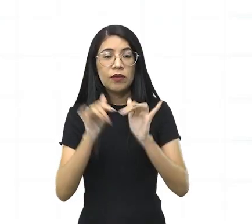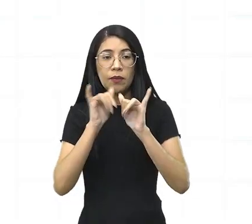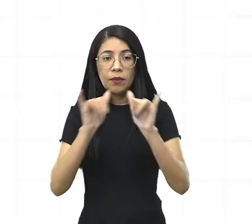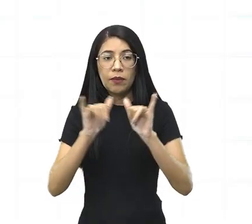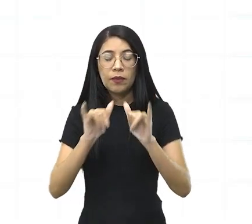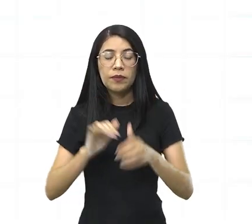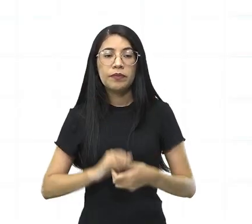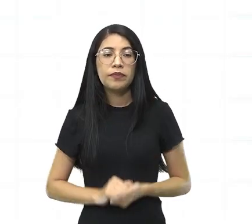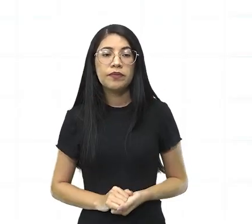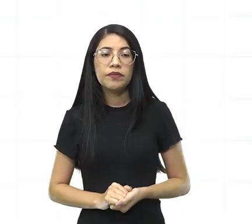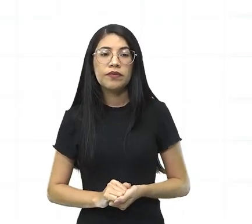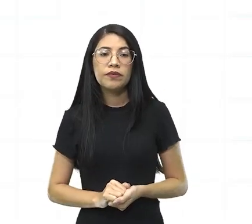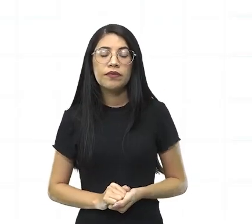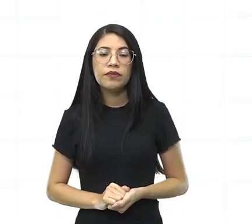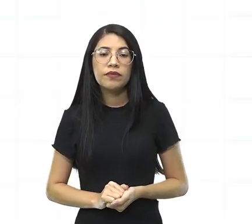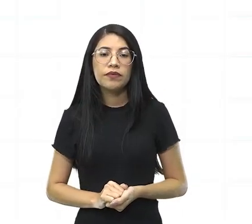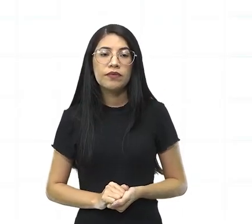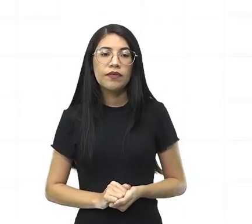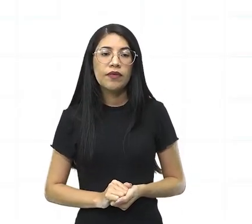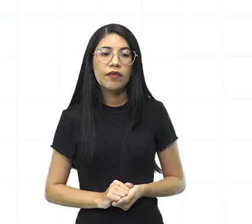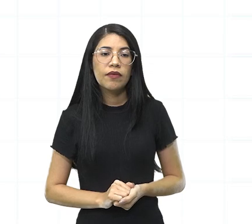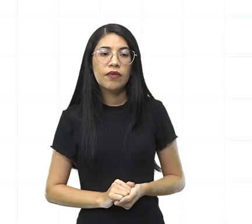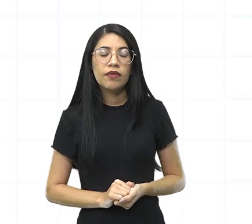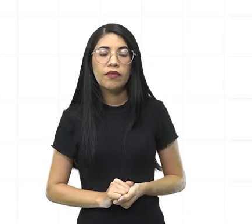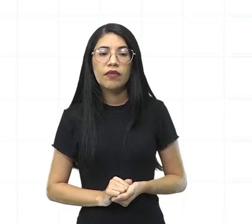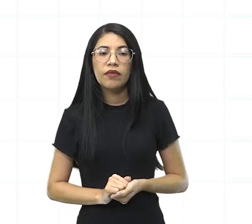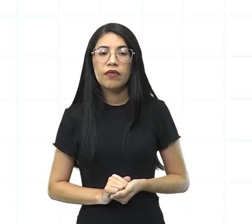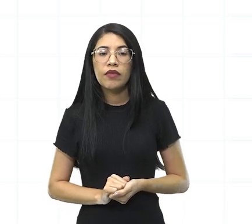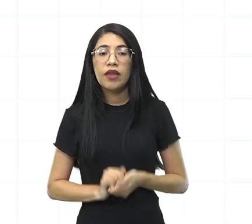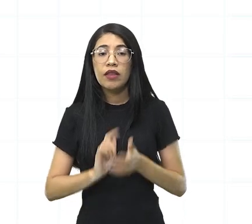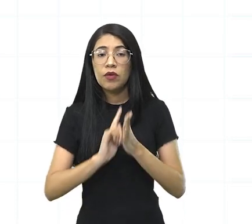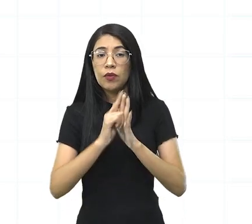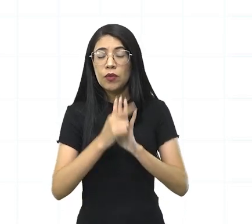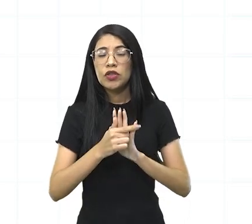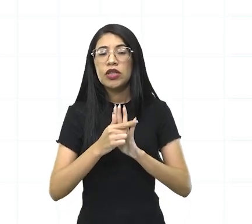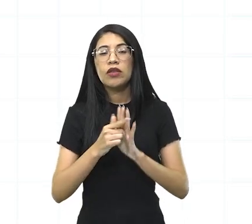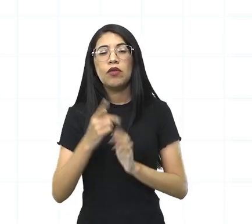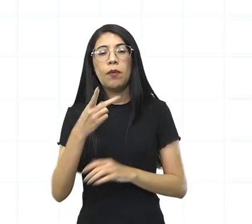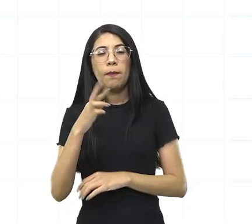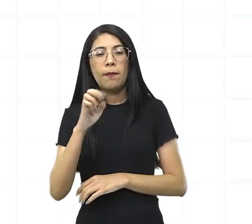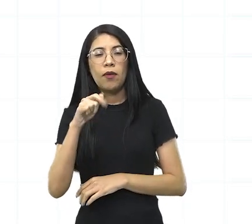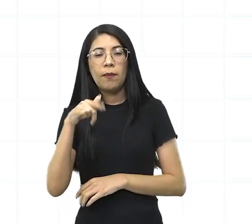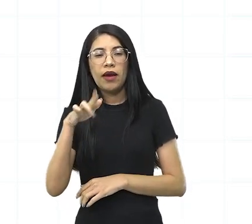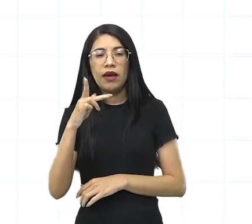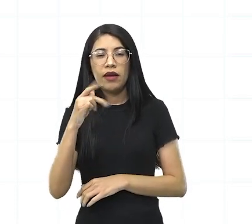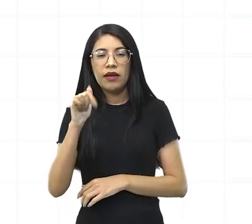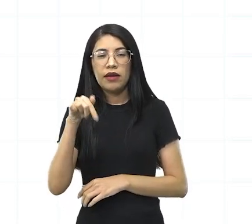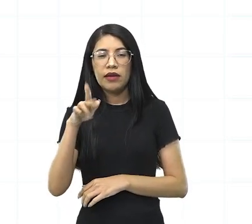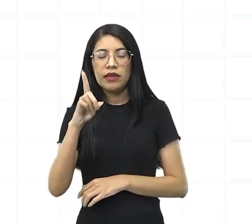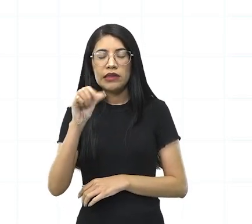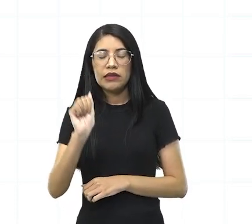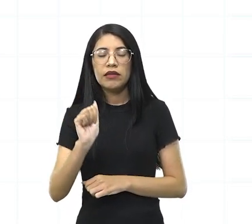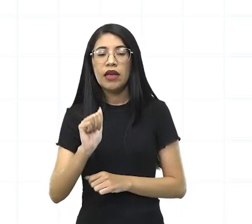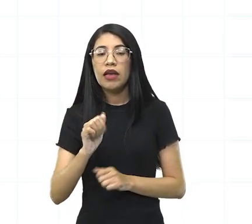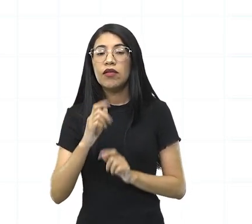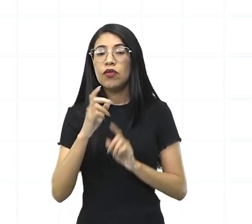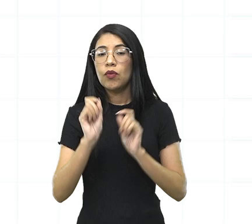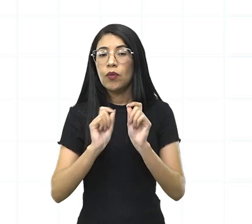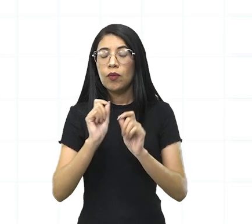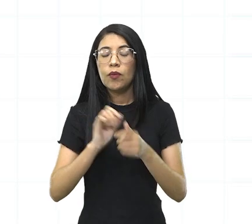tá? Muito bem. O gênero propaganda, né, é um gênero